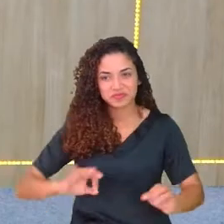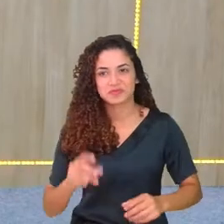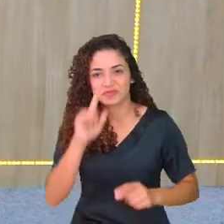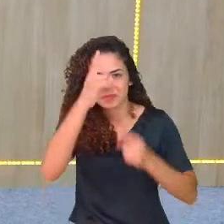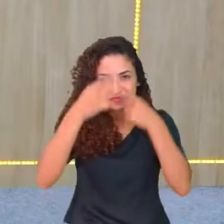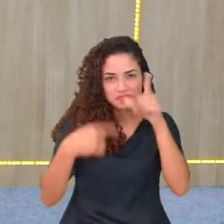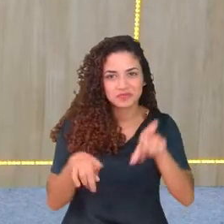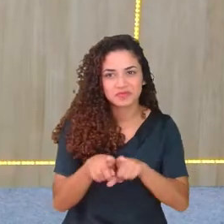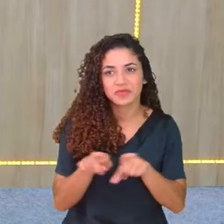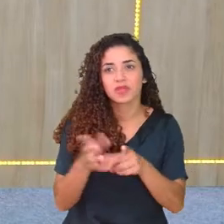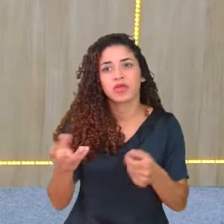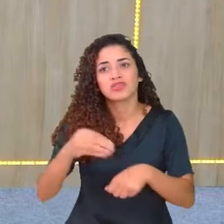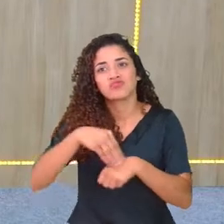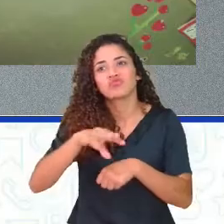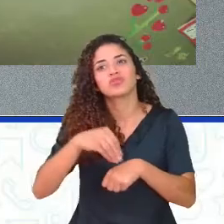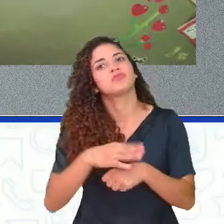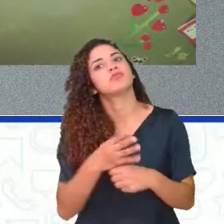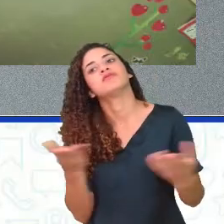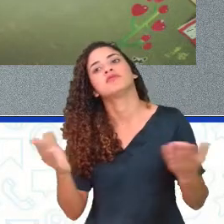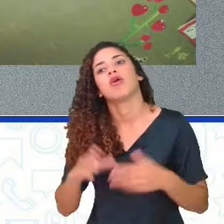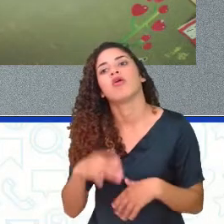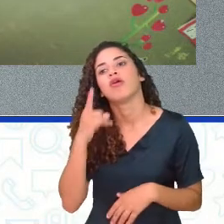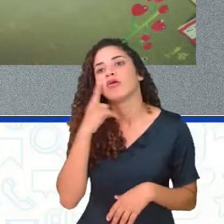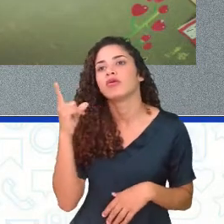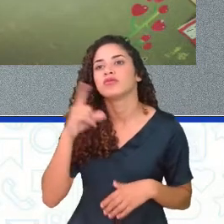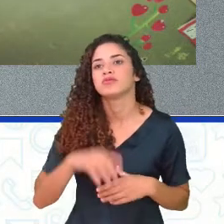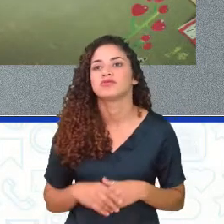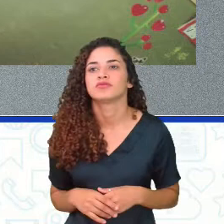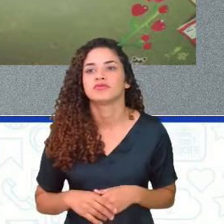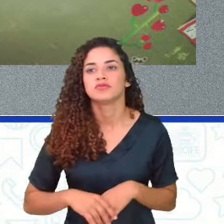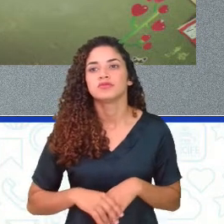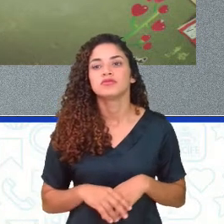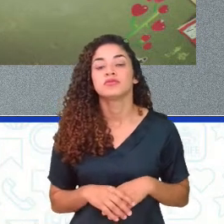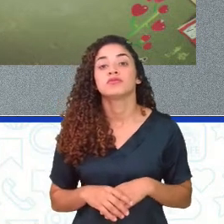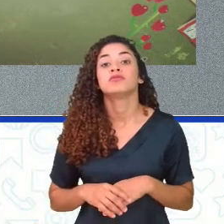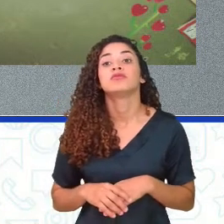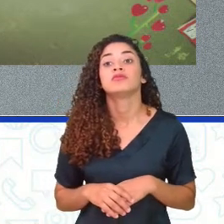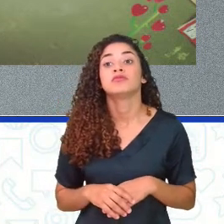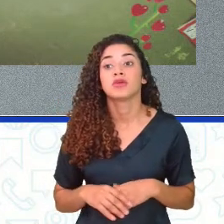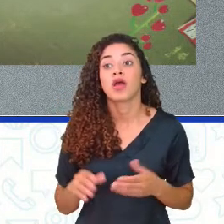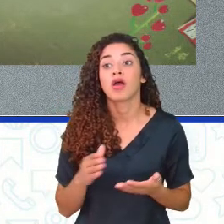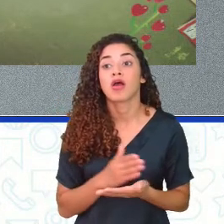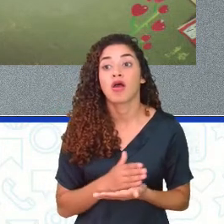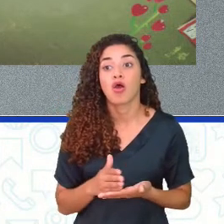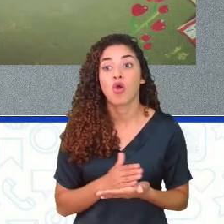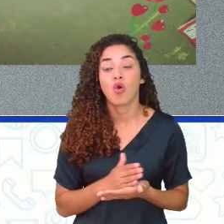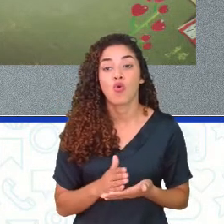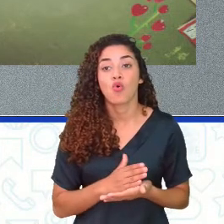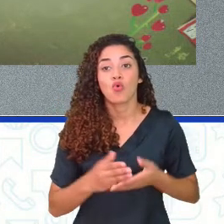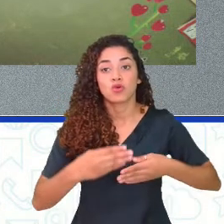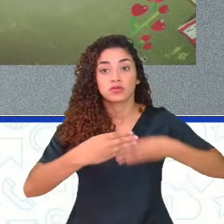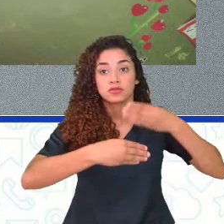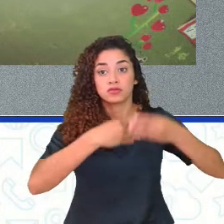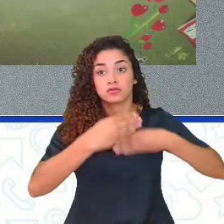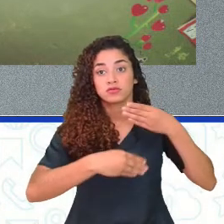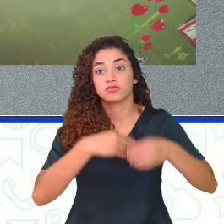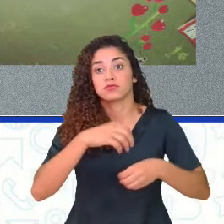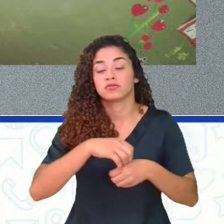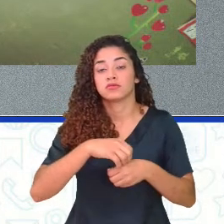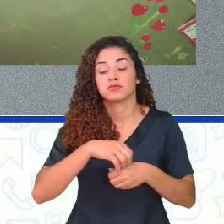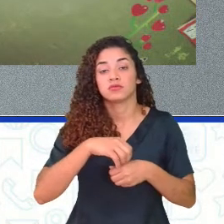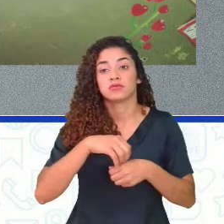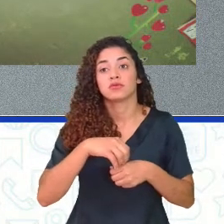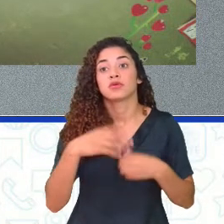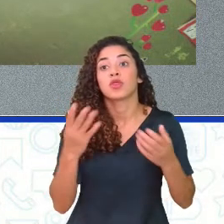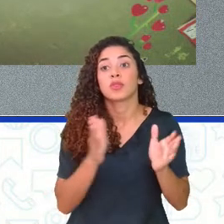vocês darem uma olhadinha. Olha aí a dica. Então, com algumas feitas com rolinho de papel higiênico, esse do meio foi feito